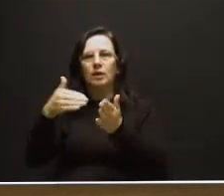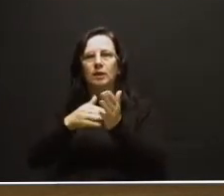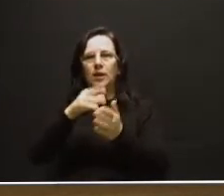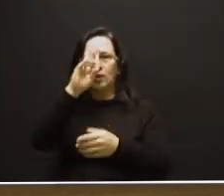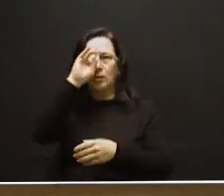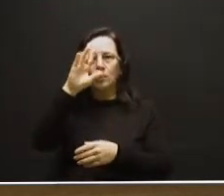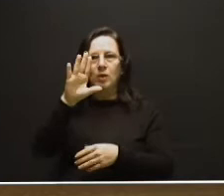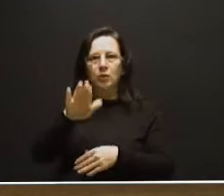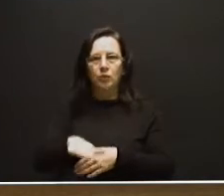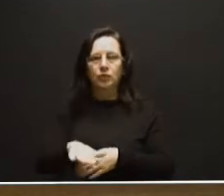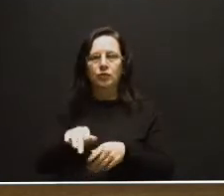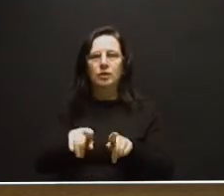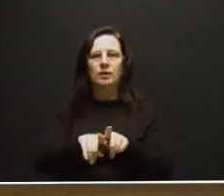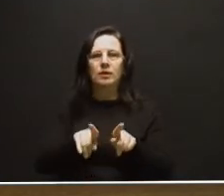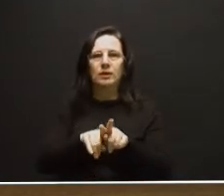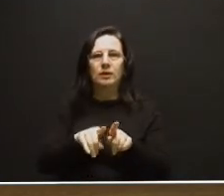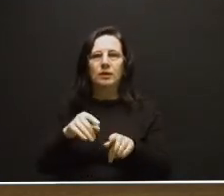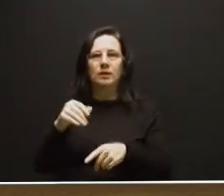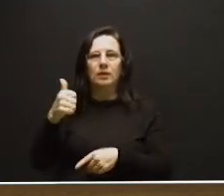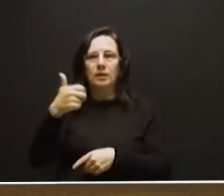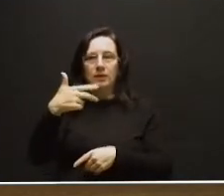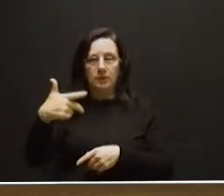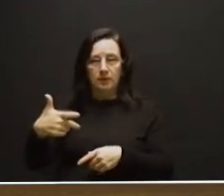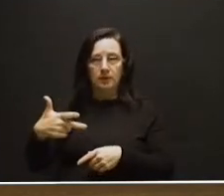ele tomou mais sujar